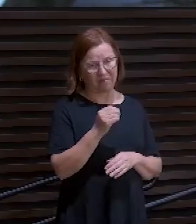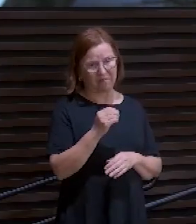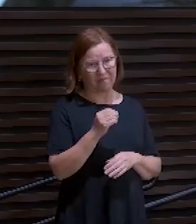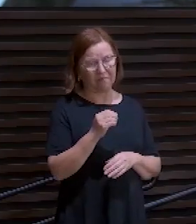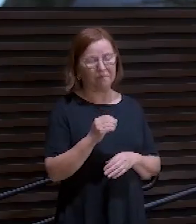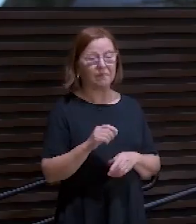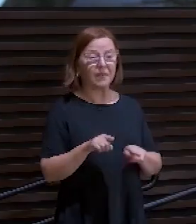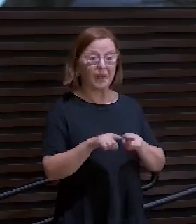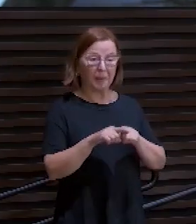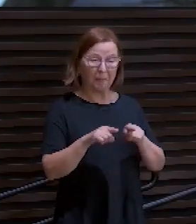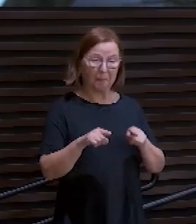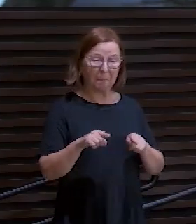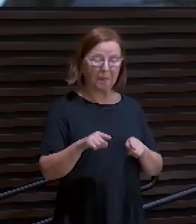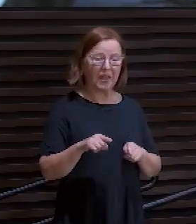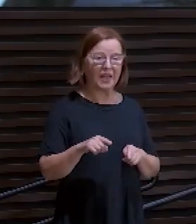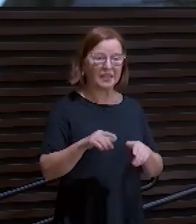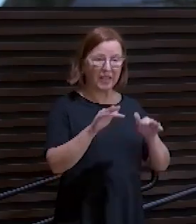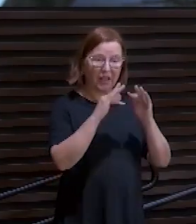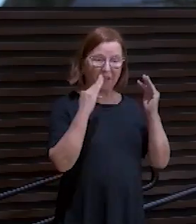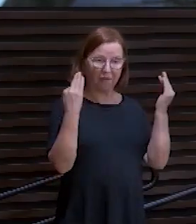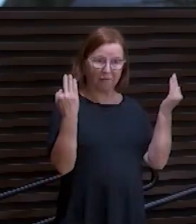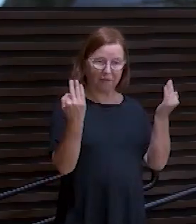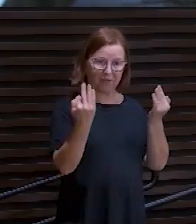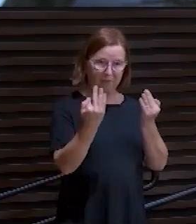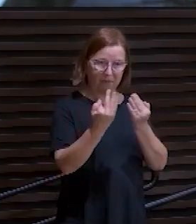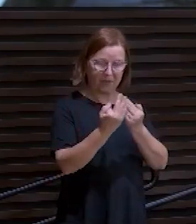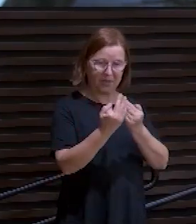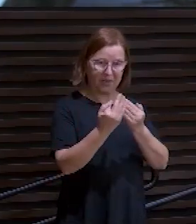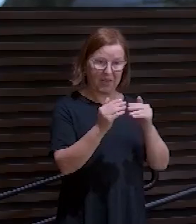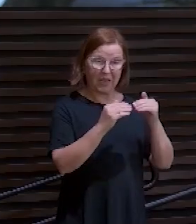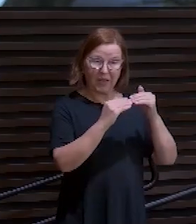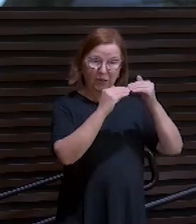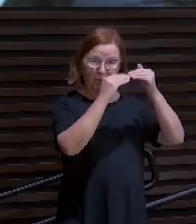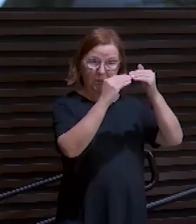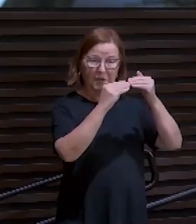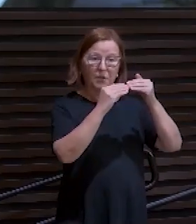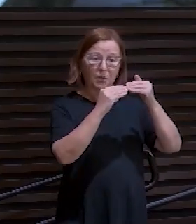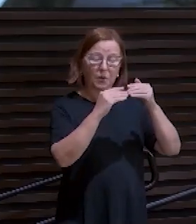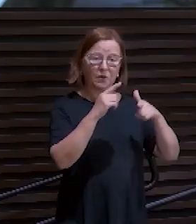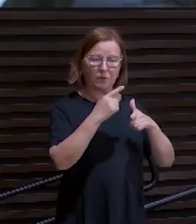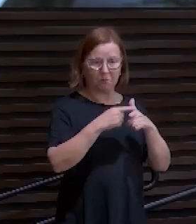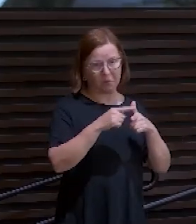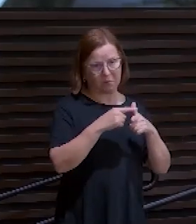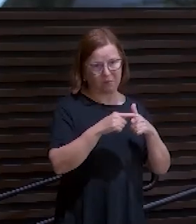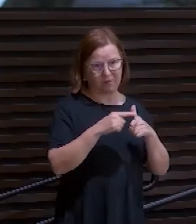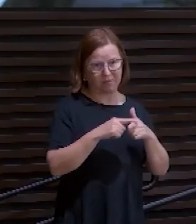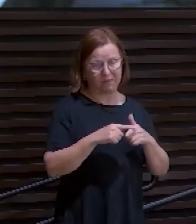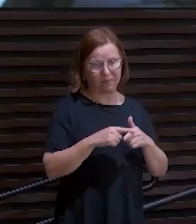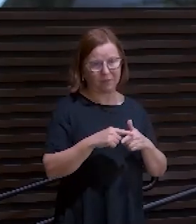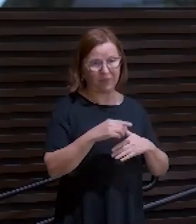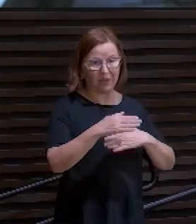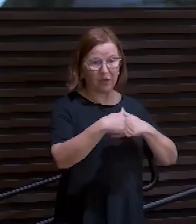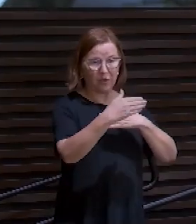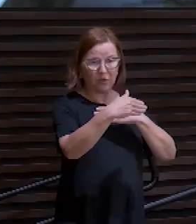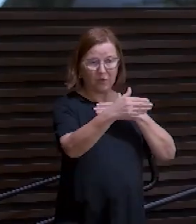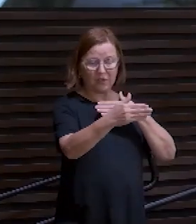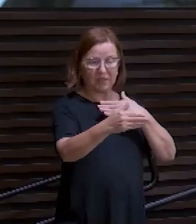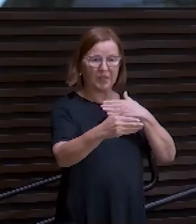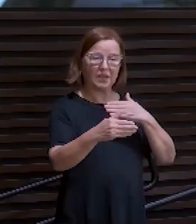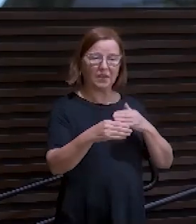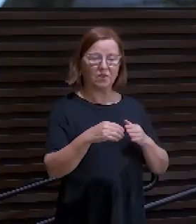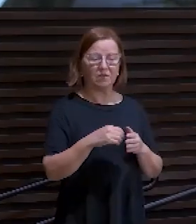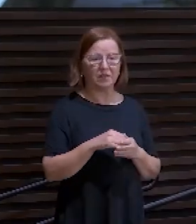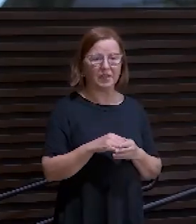A vocação da família é superior a isto. Uma consequência lógica da formação de uma família é